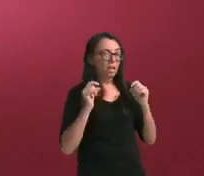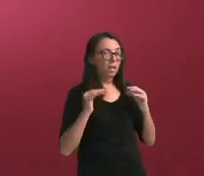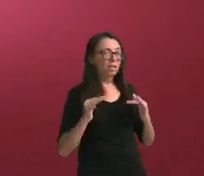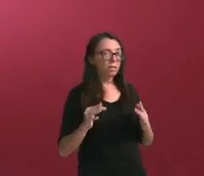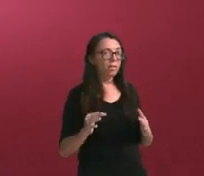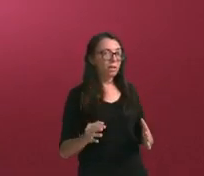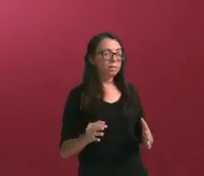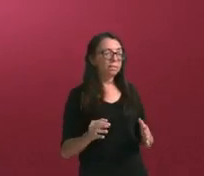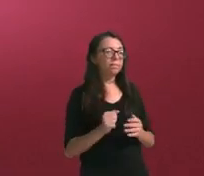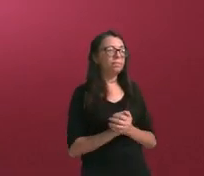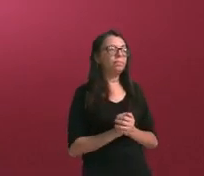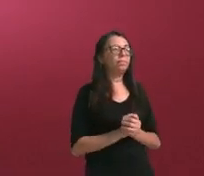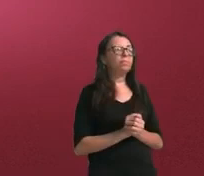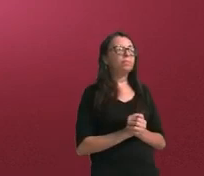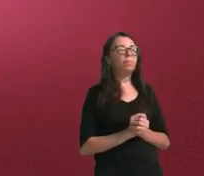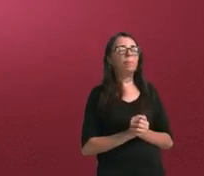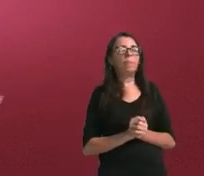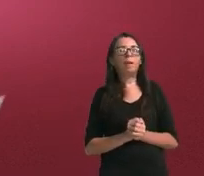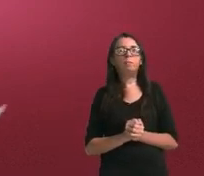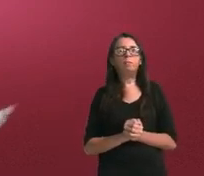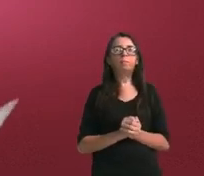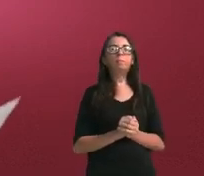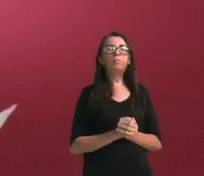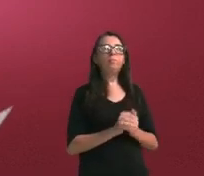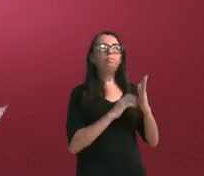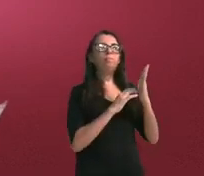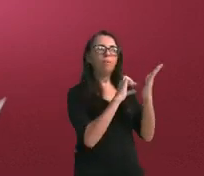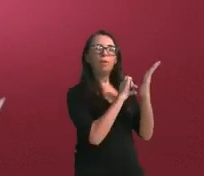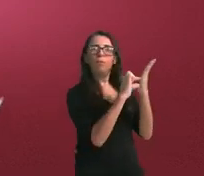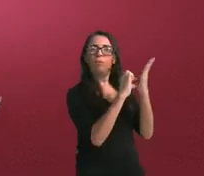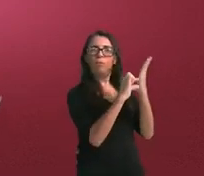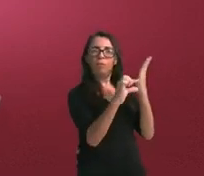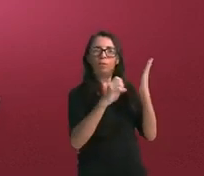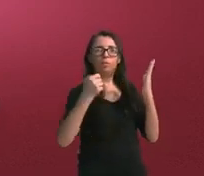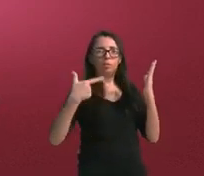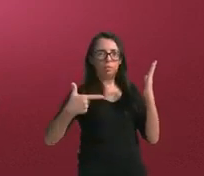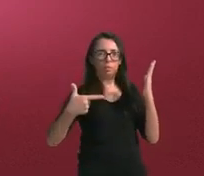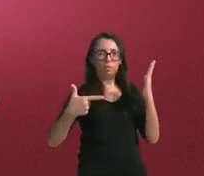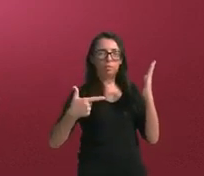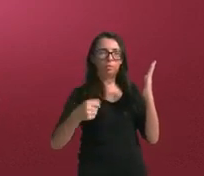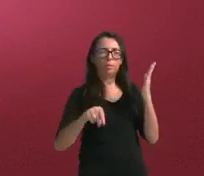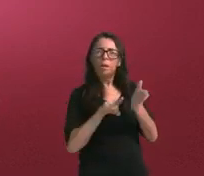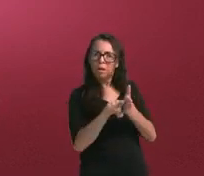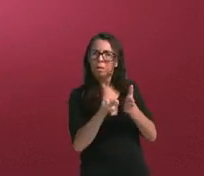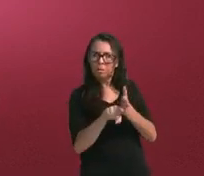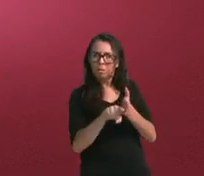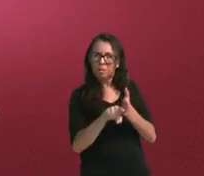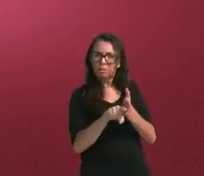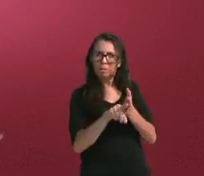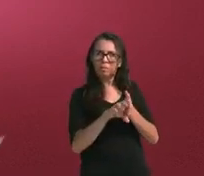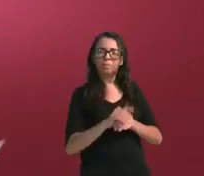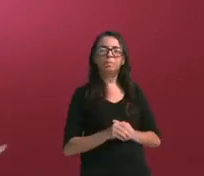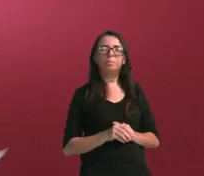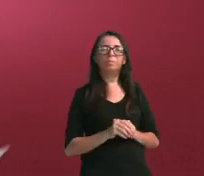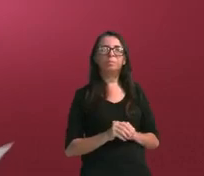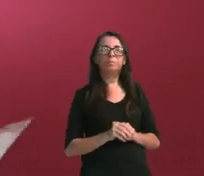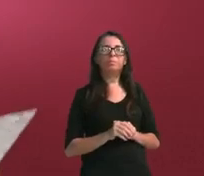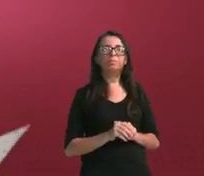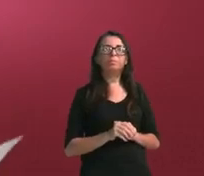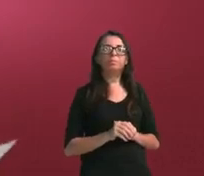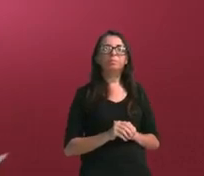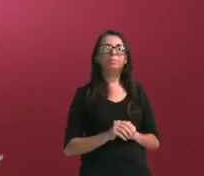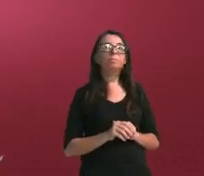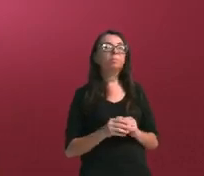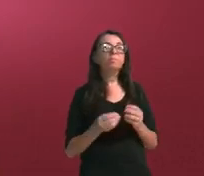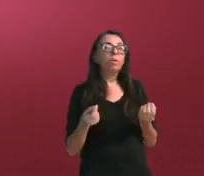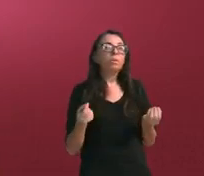a obra do Pai. Vamos lá no verso 2. Então a pergunta é, amados, o que Jesus mandou os discípulos fazerem? No verso